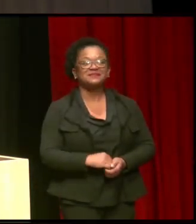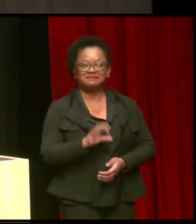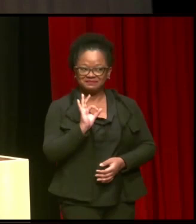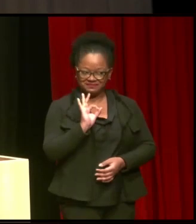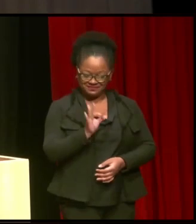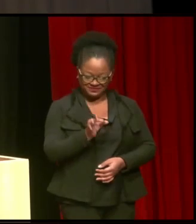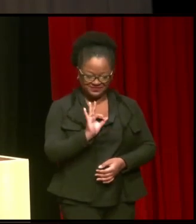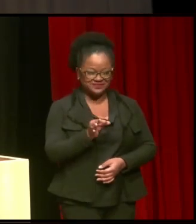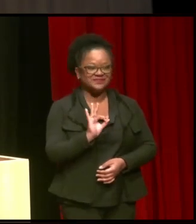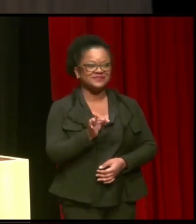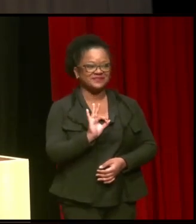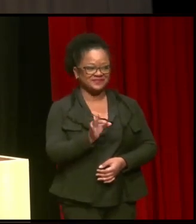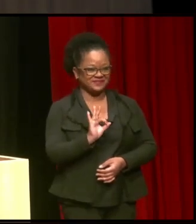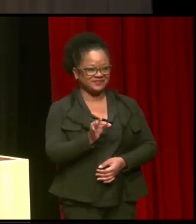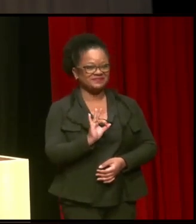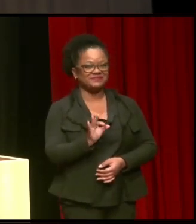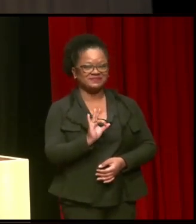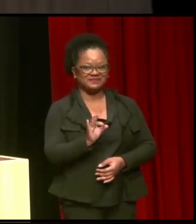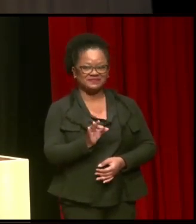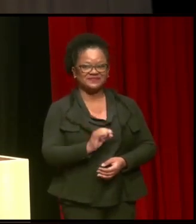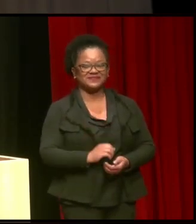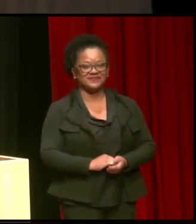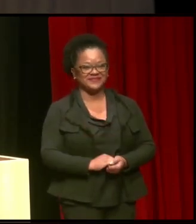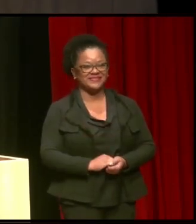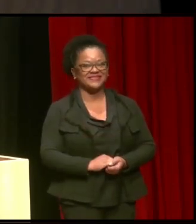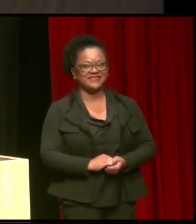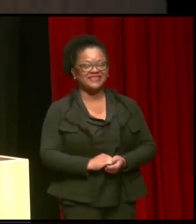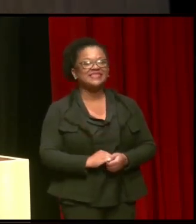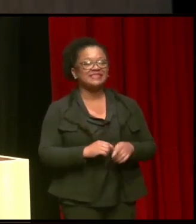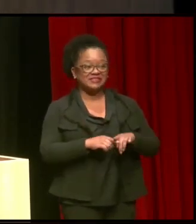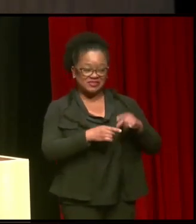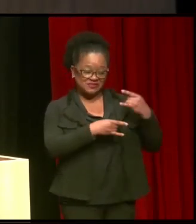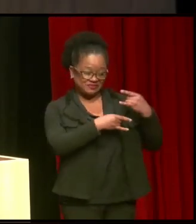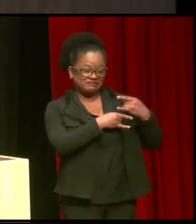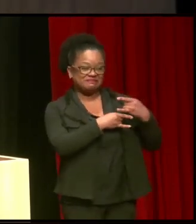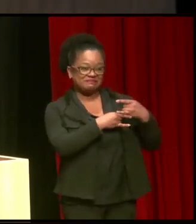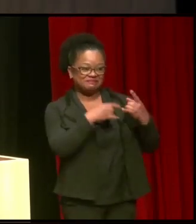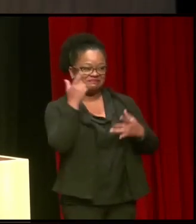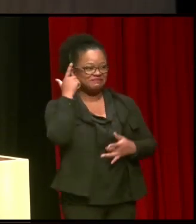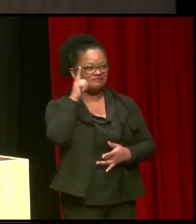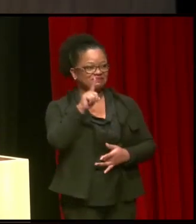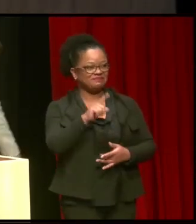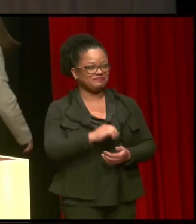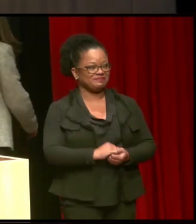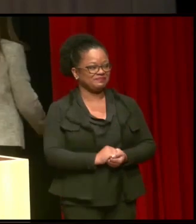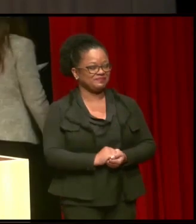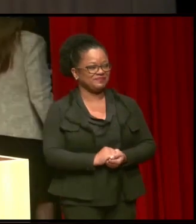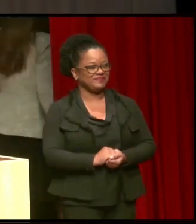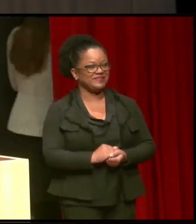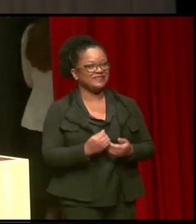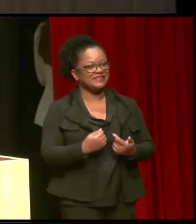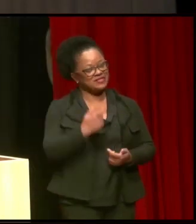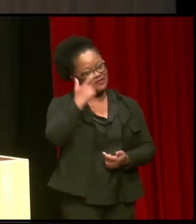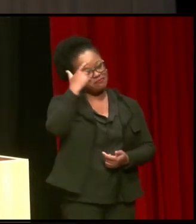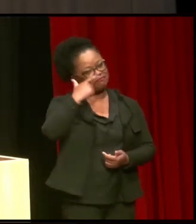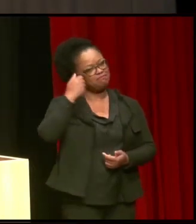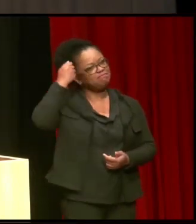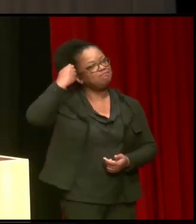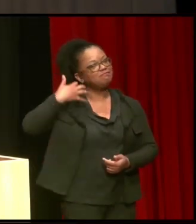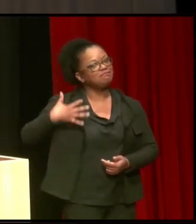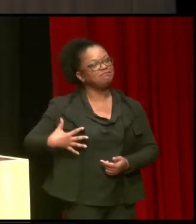Bem, agora me ouvem. E o pessoal da transmissão também. Então, fazer a minha